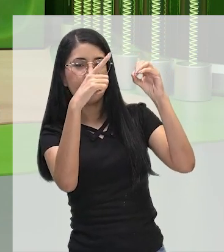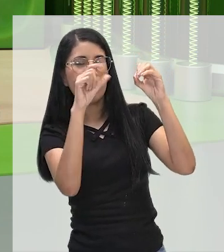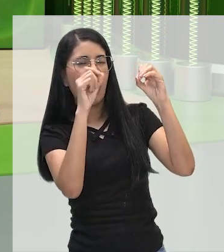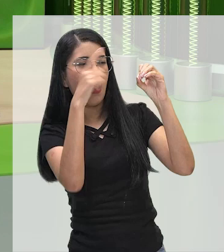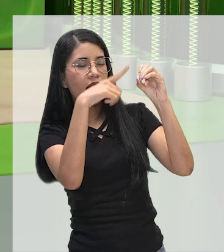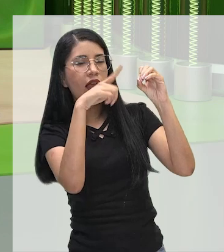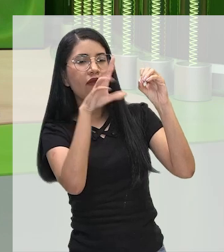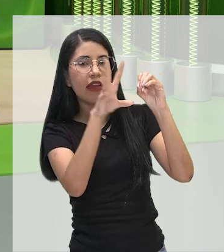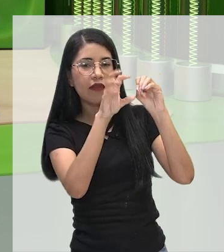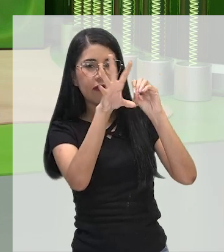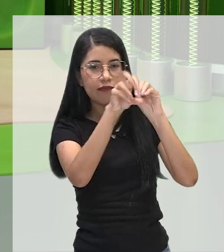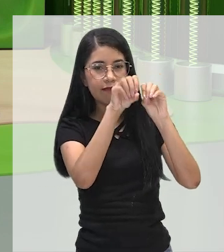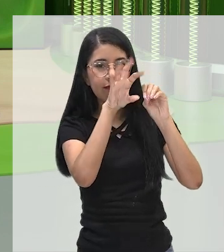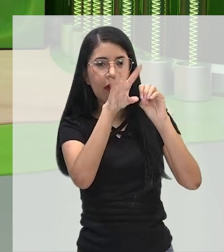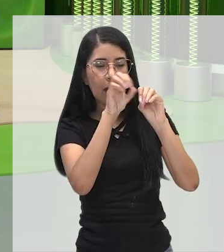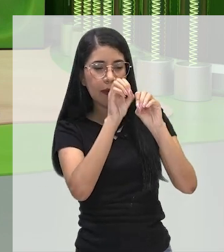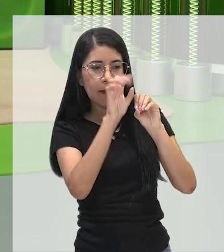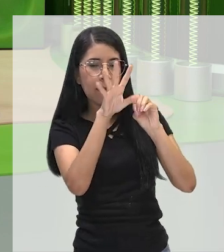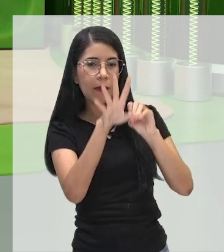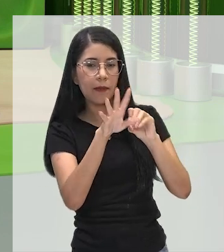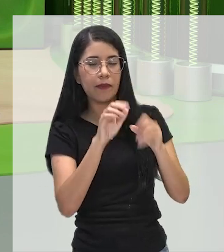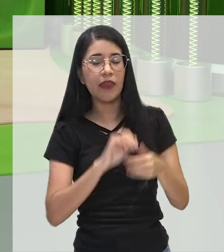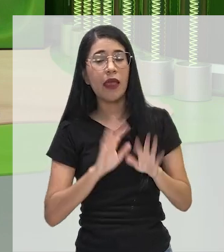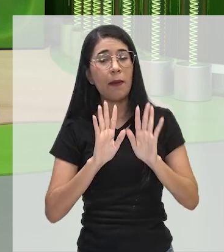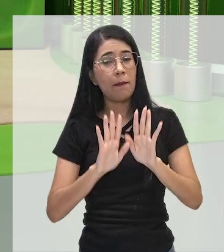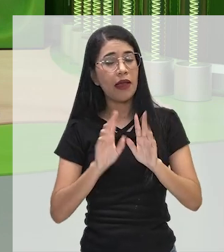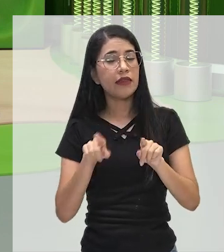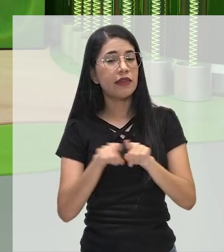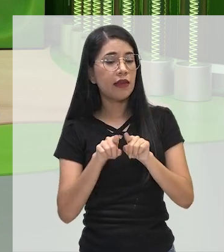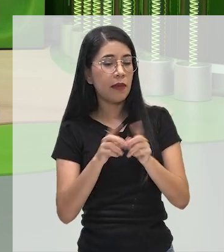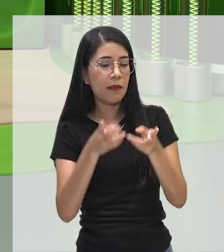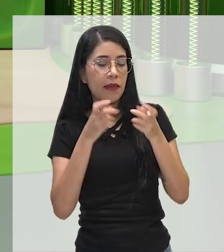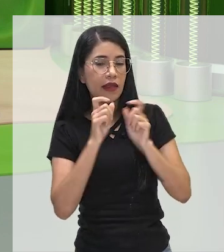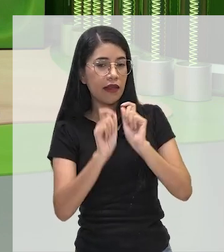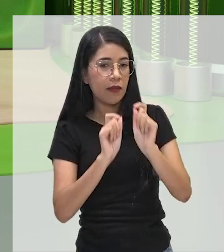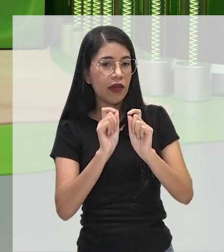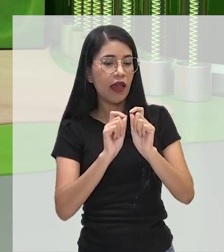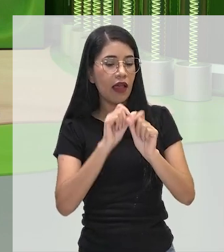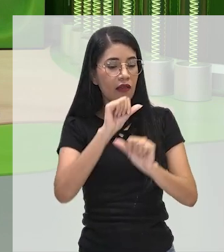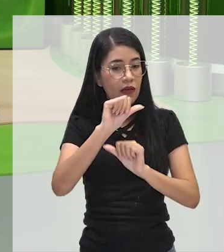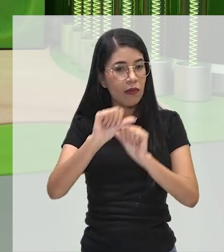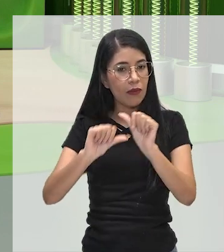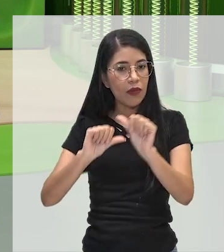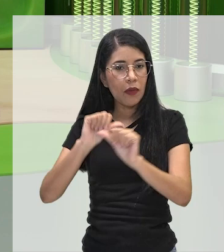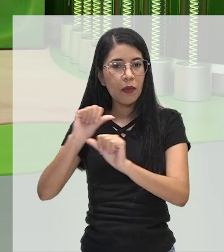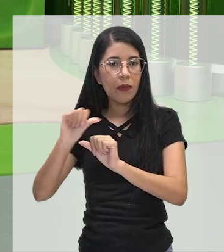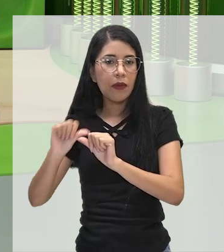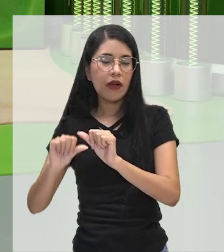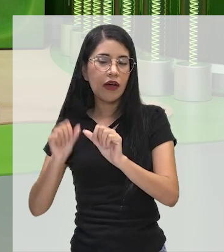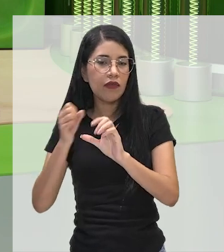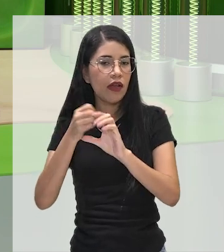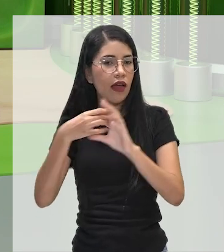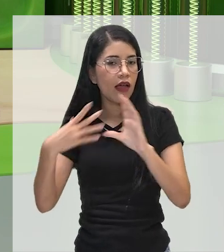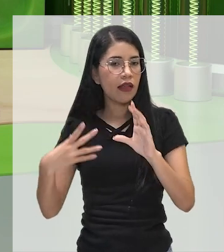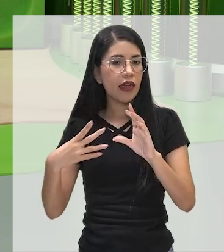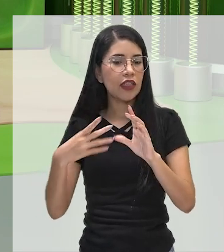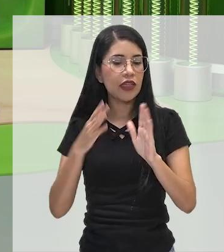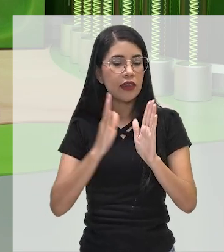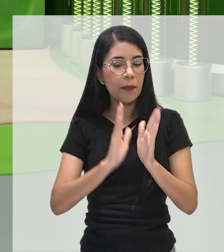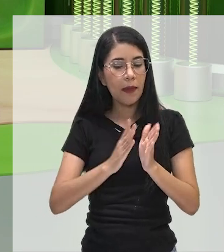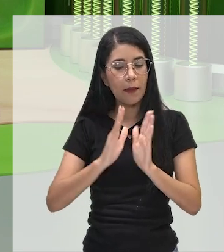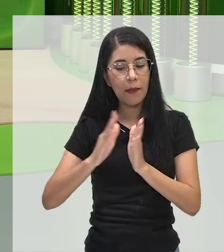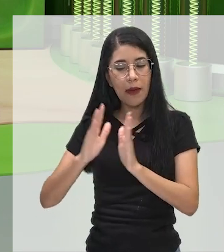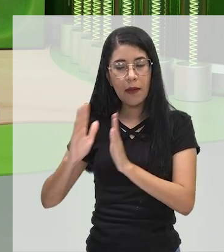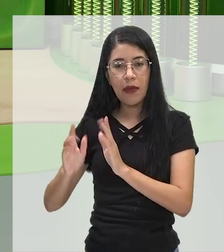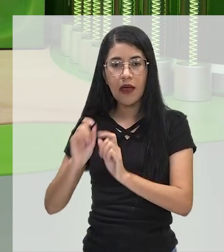Sol e ela reflete. Só que vocês já observaram também que ela vai mudar, o seu aspecto em alguns períodos de